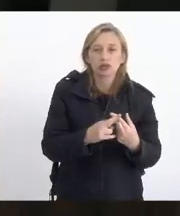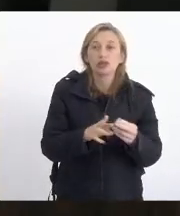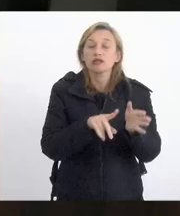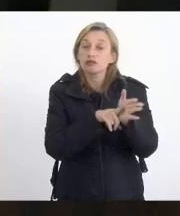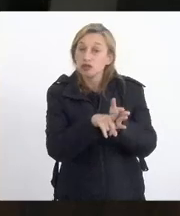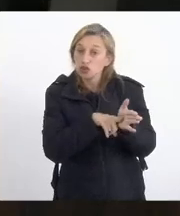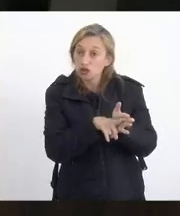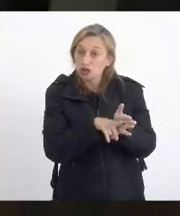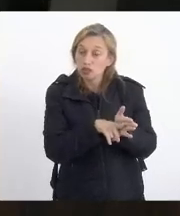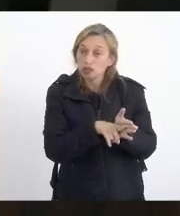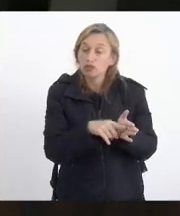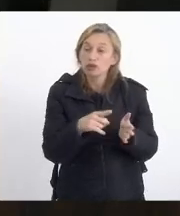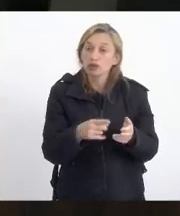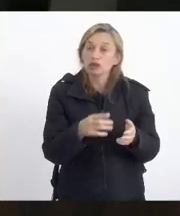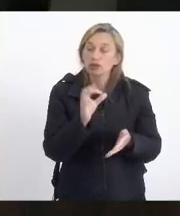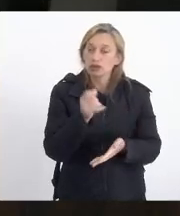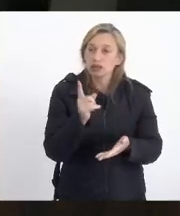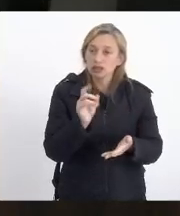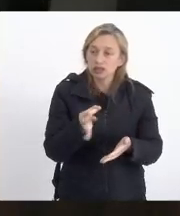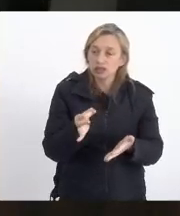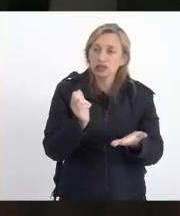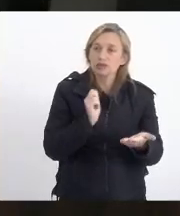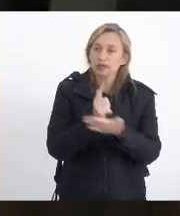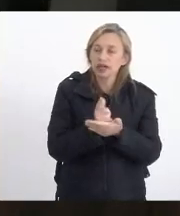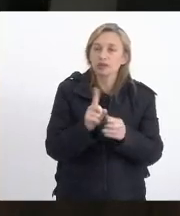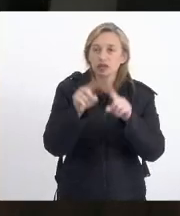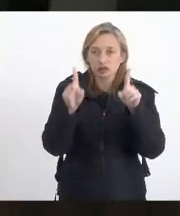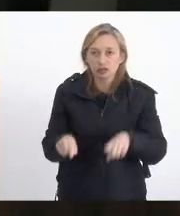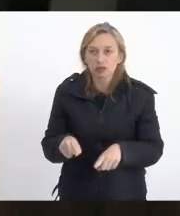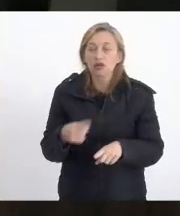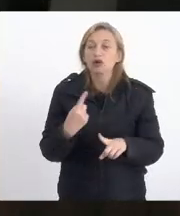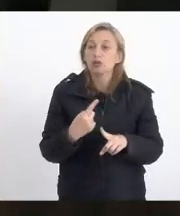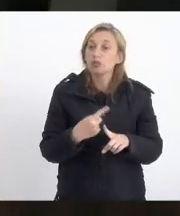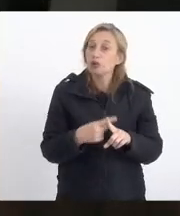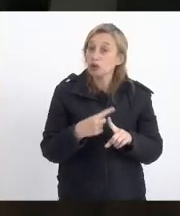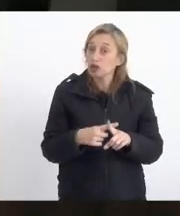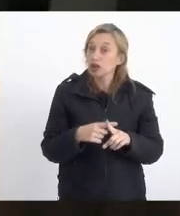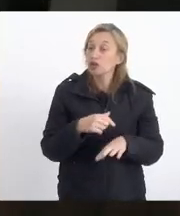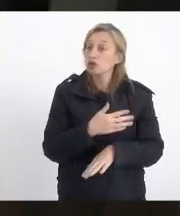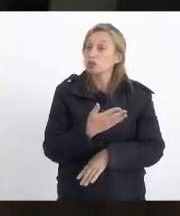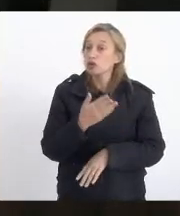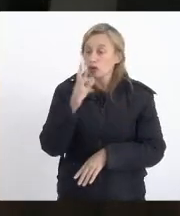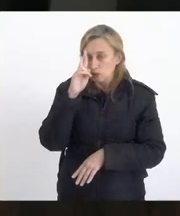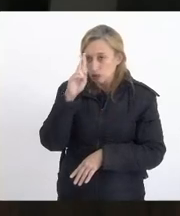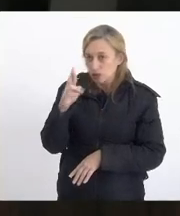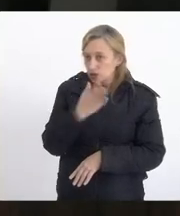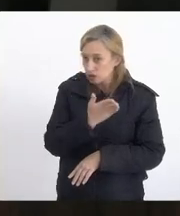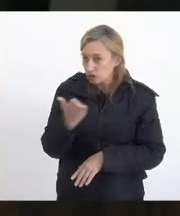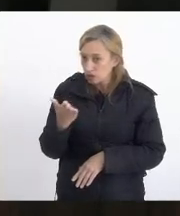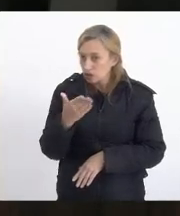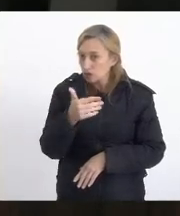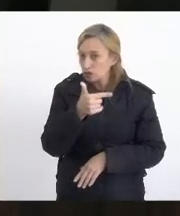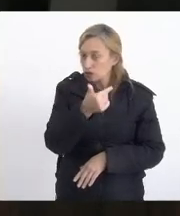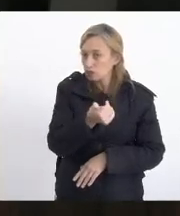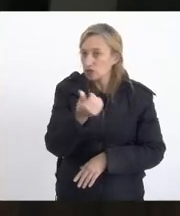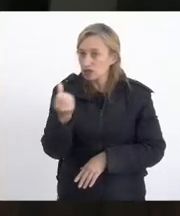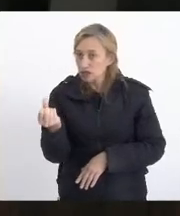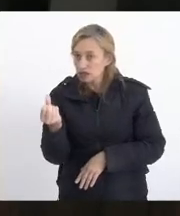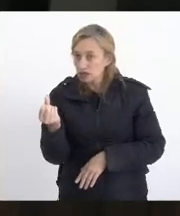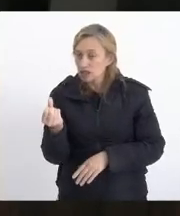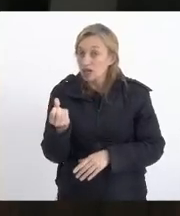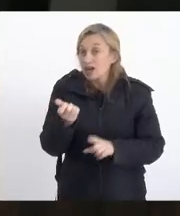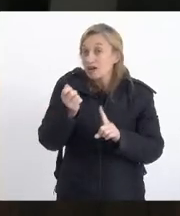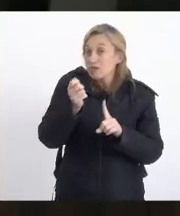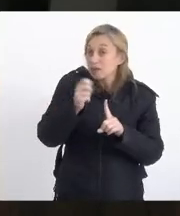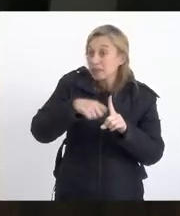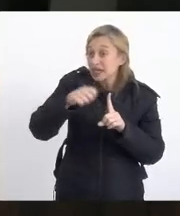fiscal para garantia de pagamento de servidor. Porque, salvo engano, os senhores estavam aqui em 2016, quando ficaram meses